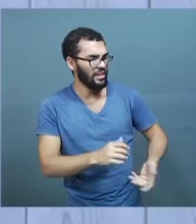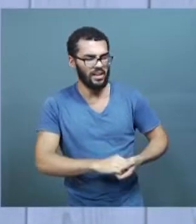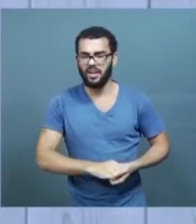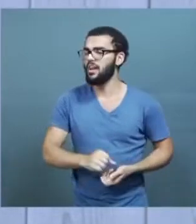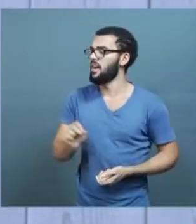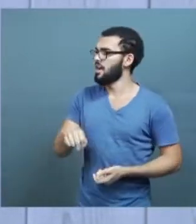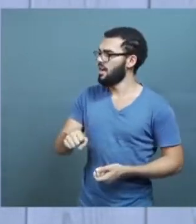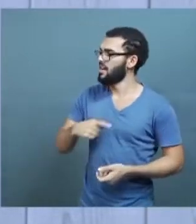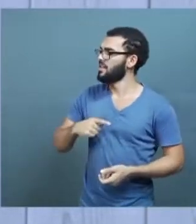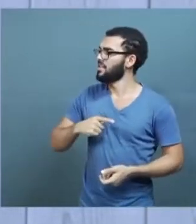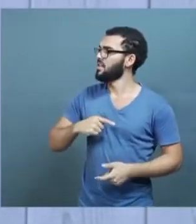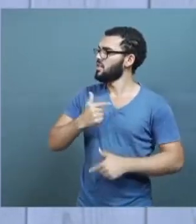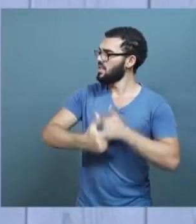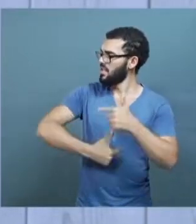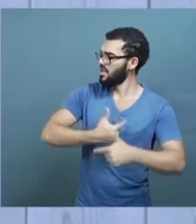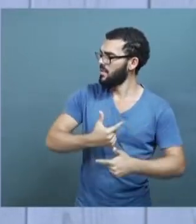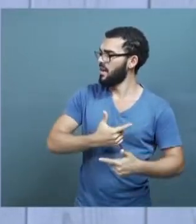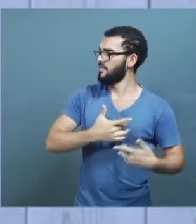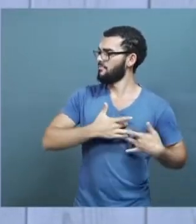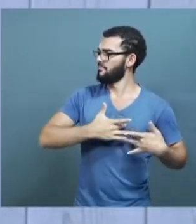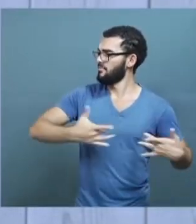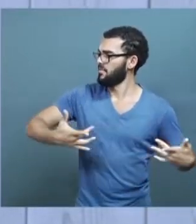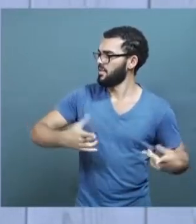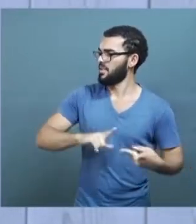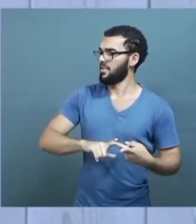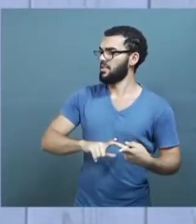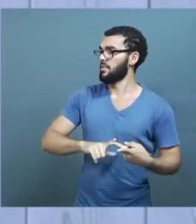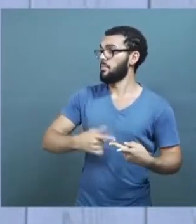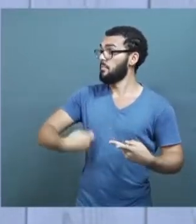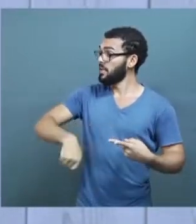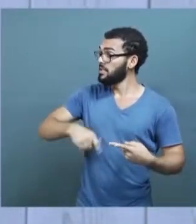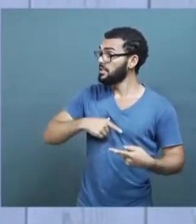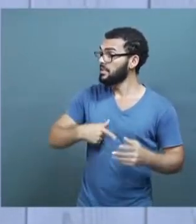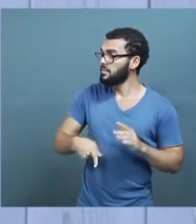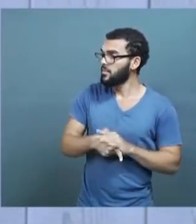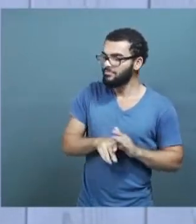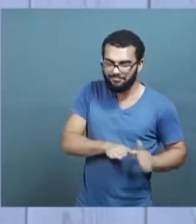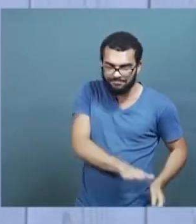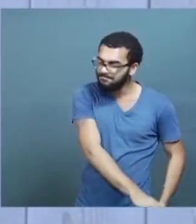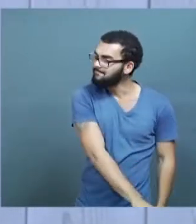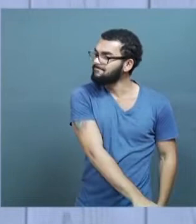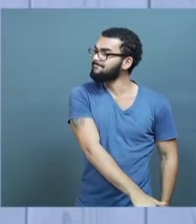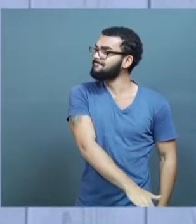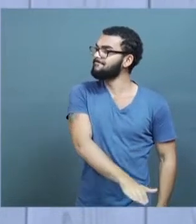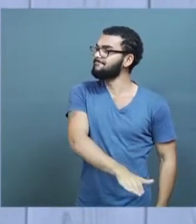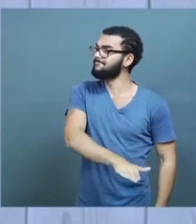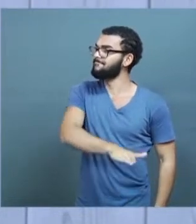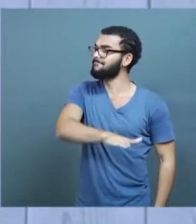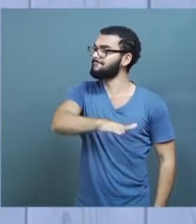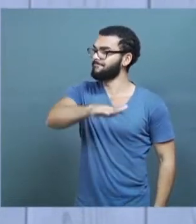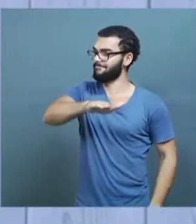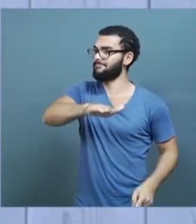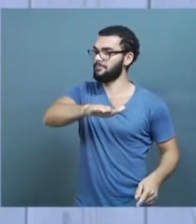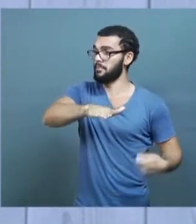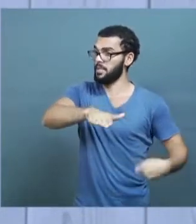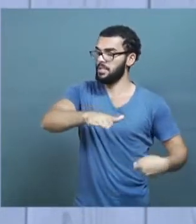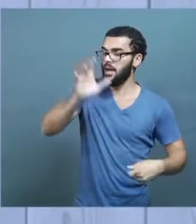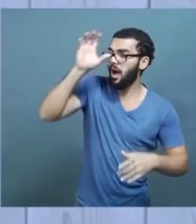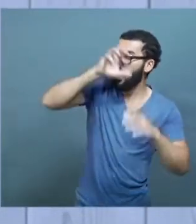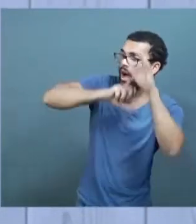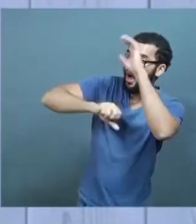solidariedade, ela precisa ser um reconhecimento que parte desde a infância, né? A criança, ela precisa